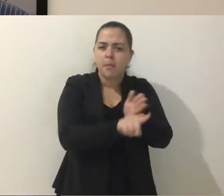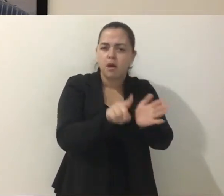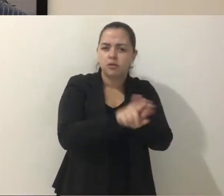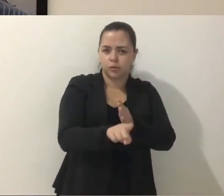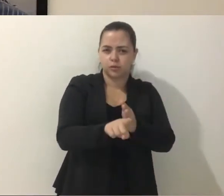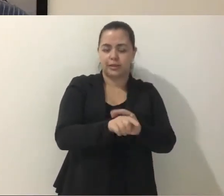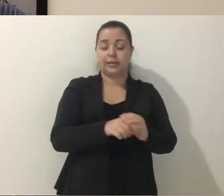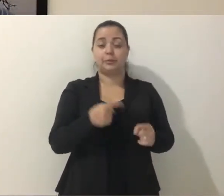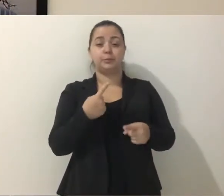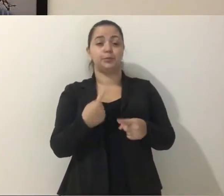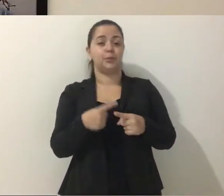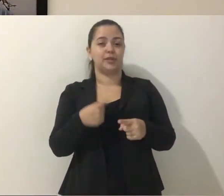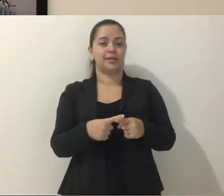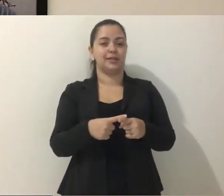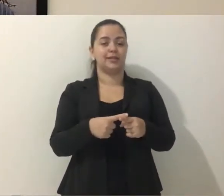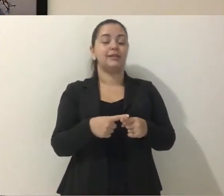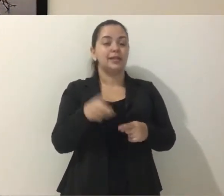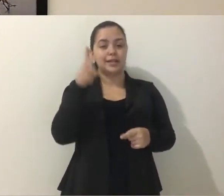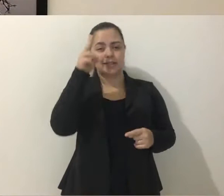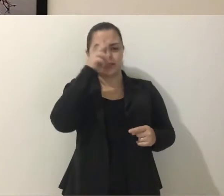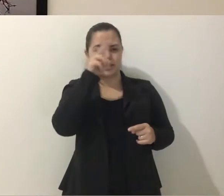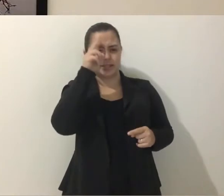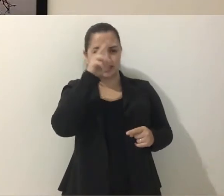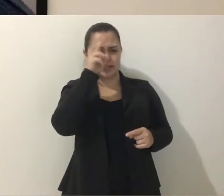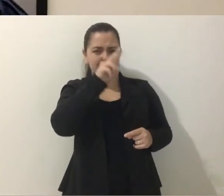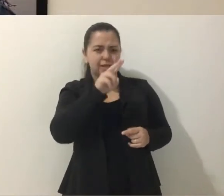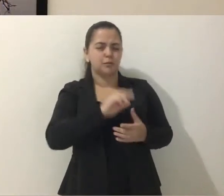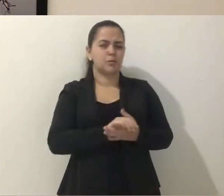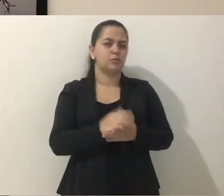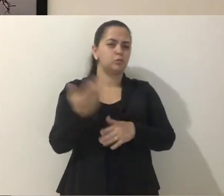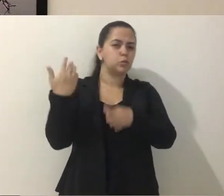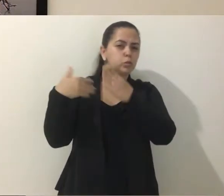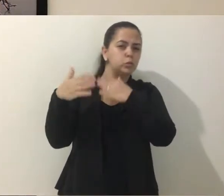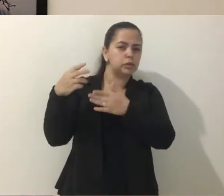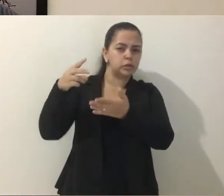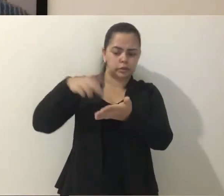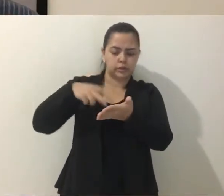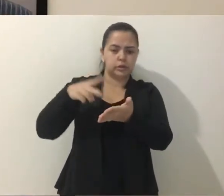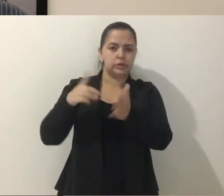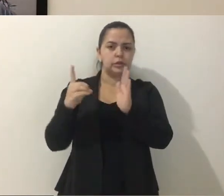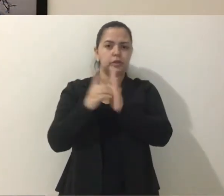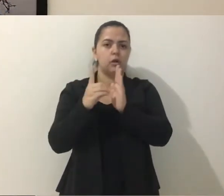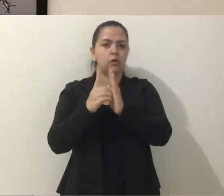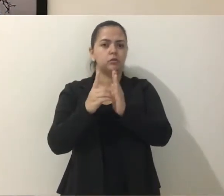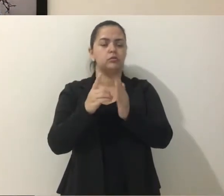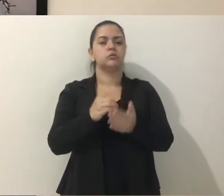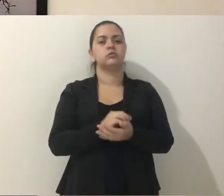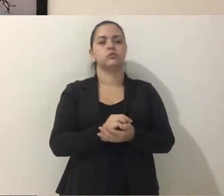fazendo uma referência, eles fazem essa pergunta, retomando uma referência lá de Deuteronômio 24, de 1 a